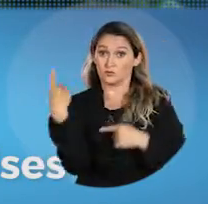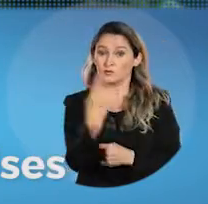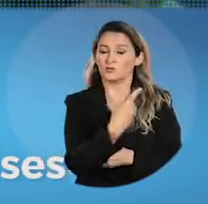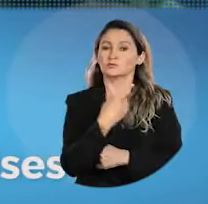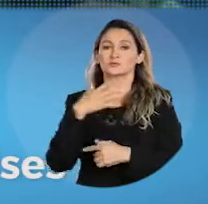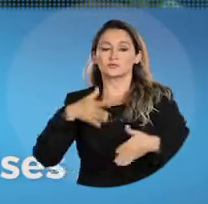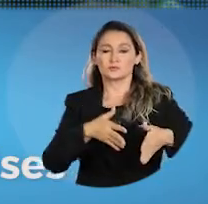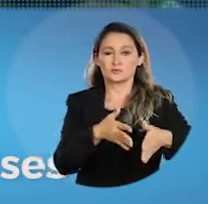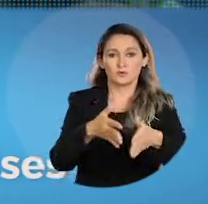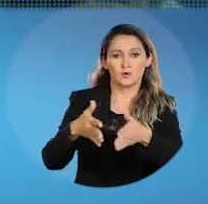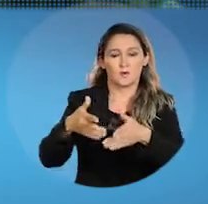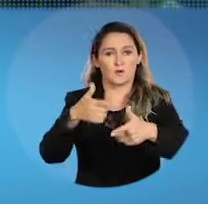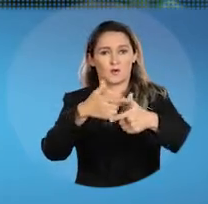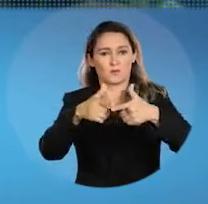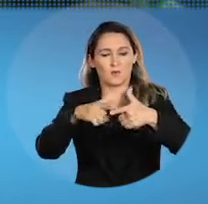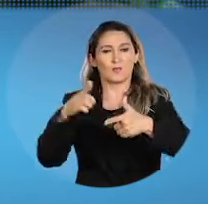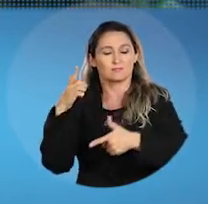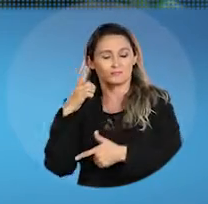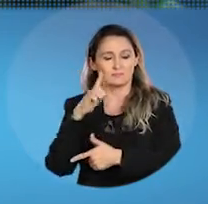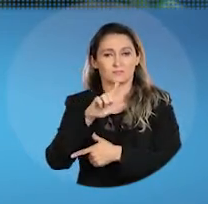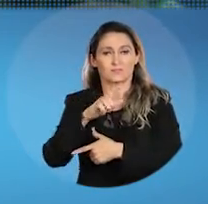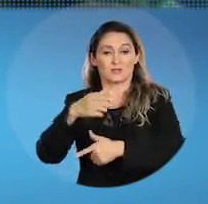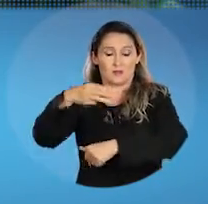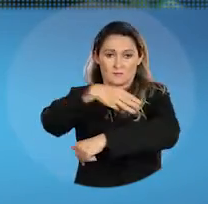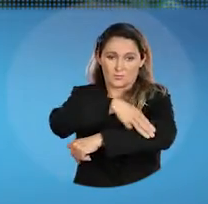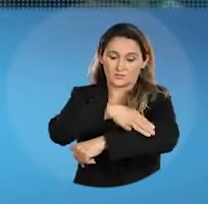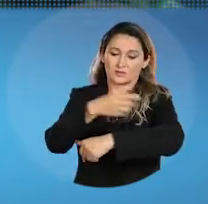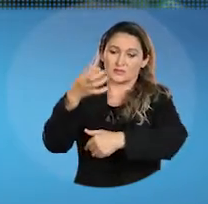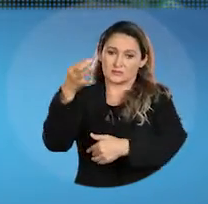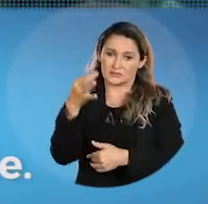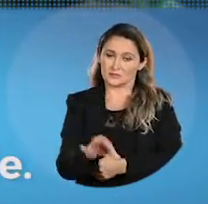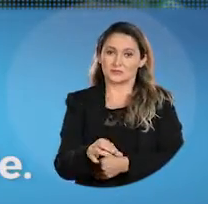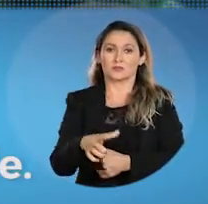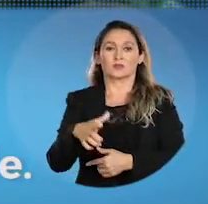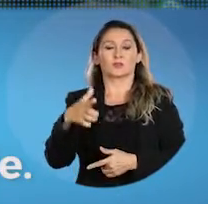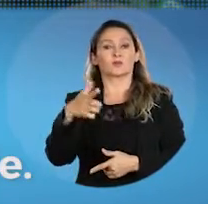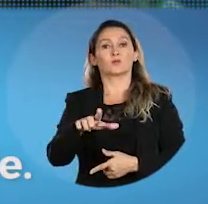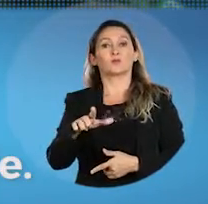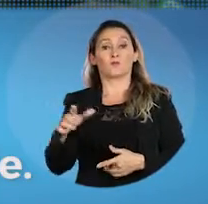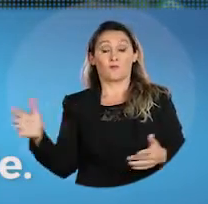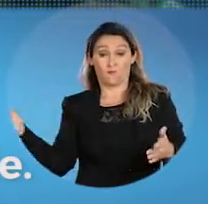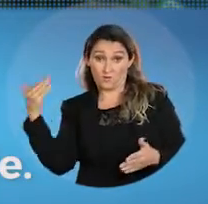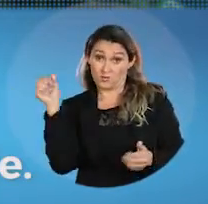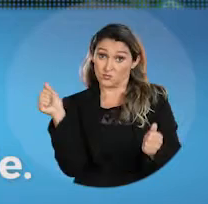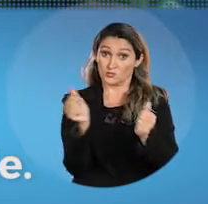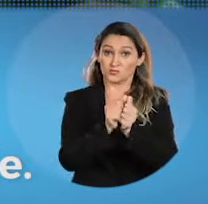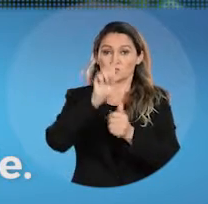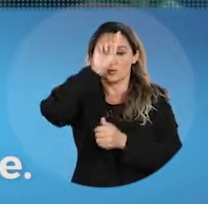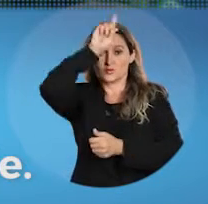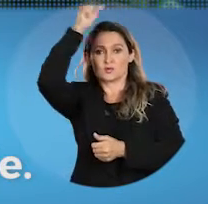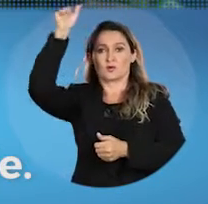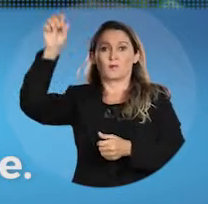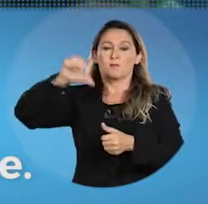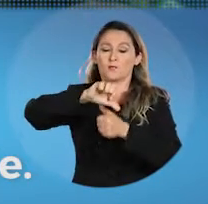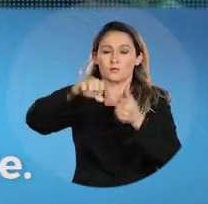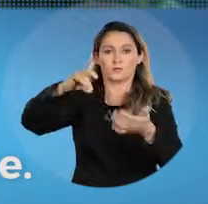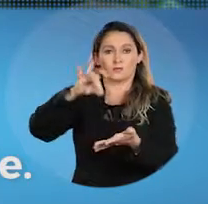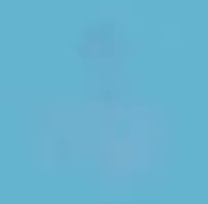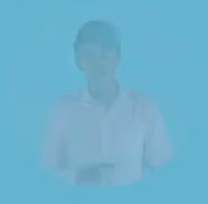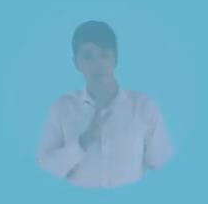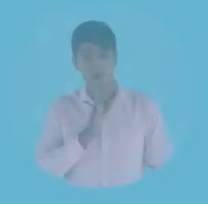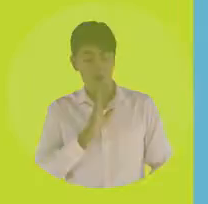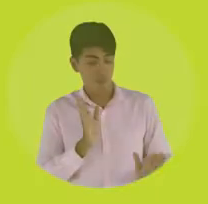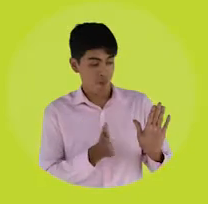para superar crises e fazer a cidade dar certo novamente. Vamos juntos transformar novas ideias em